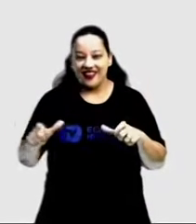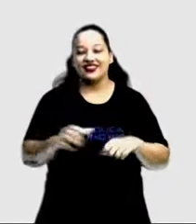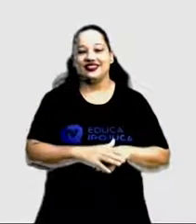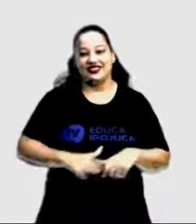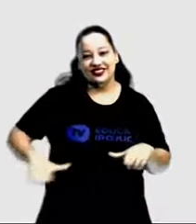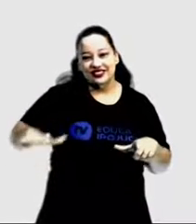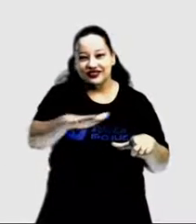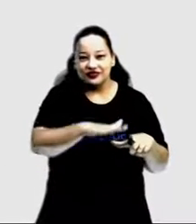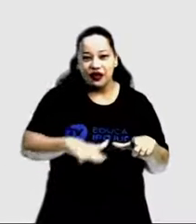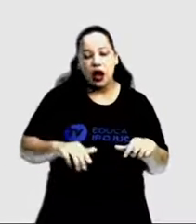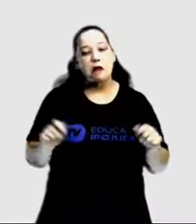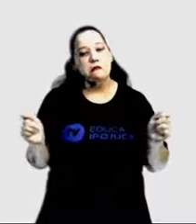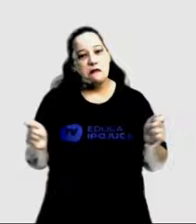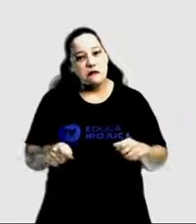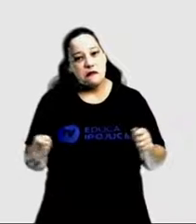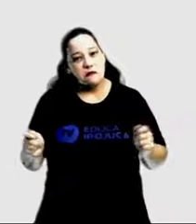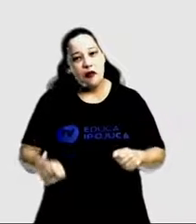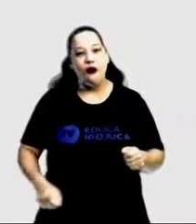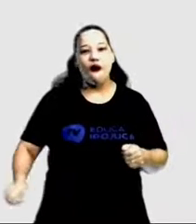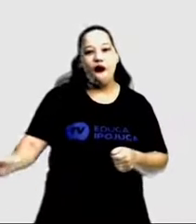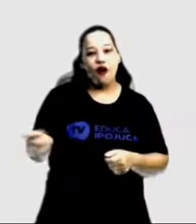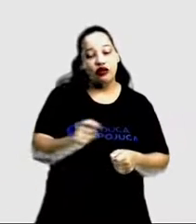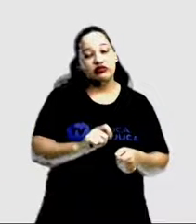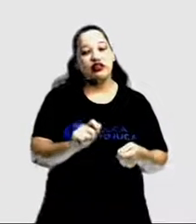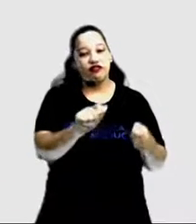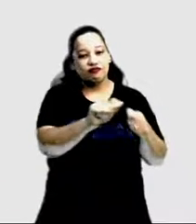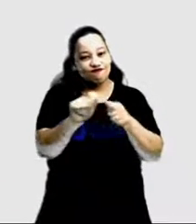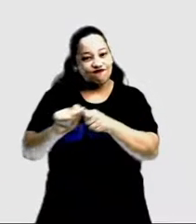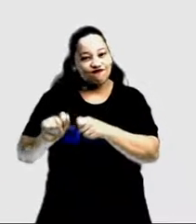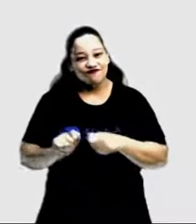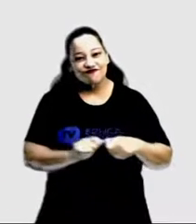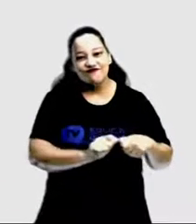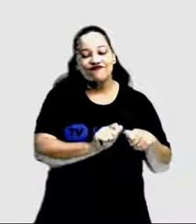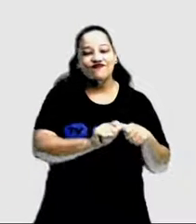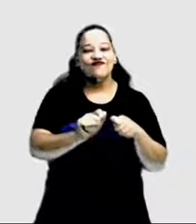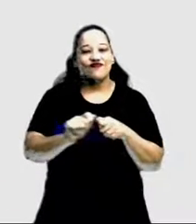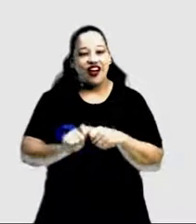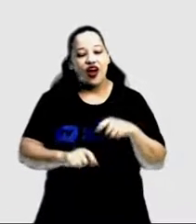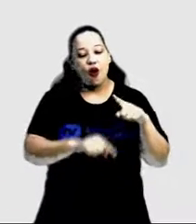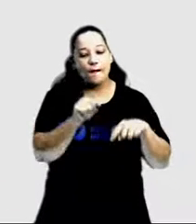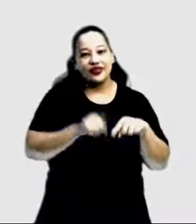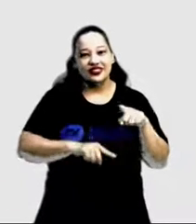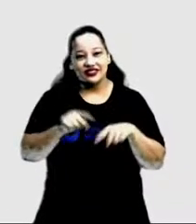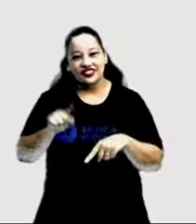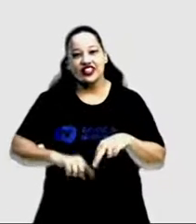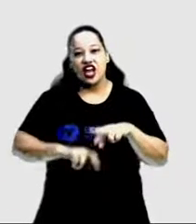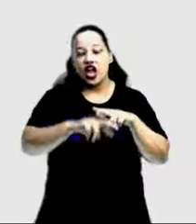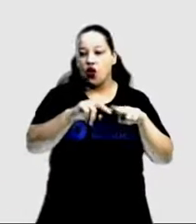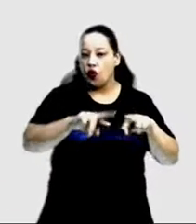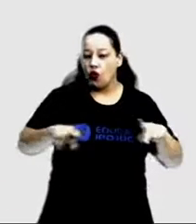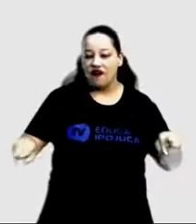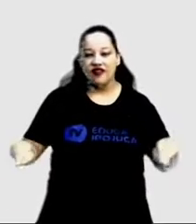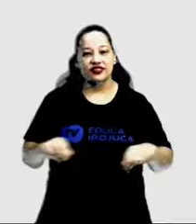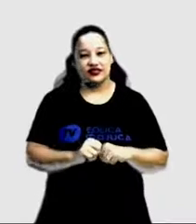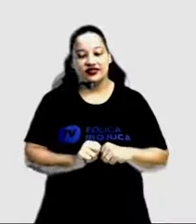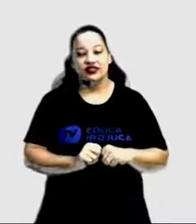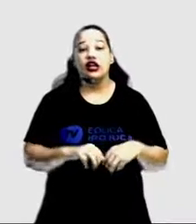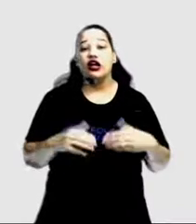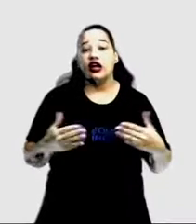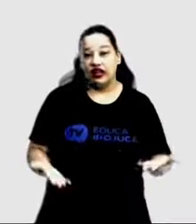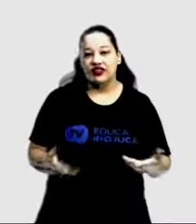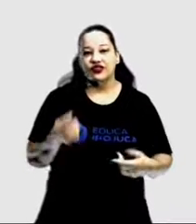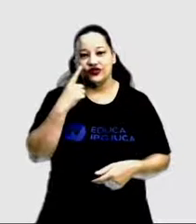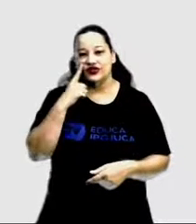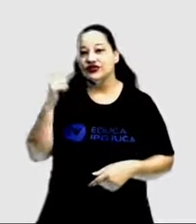pode ser confeccionado com objetos e materiais. Vamos observar